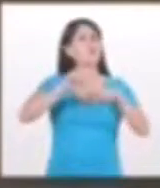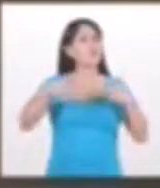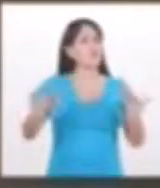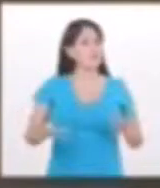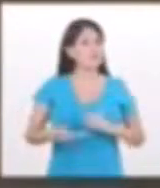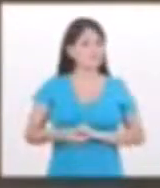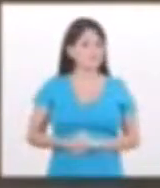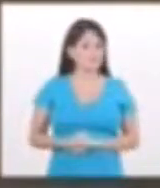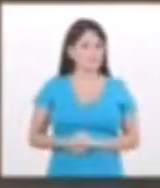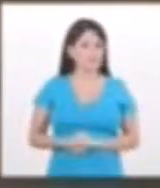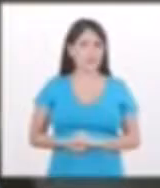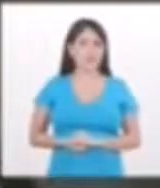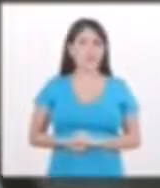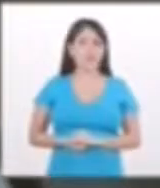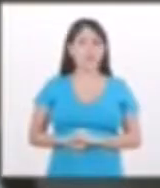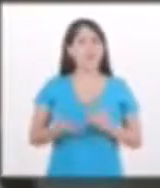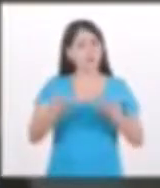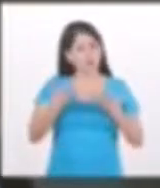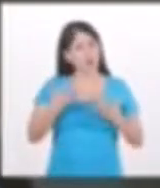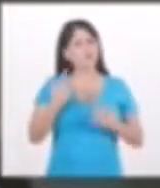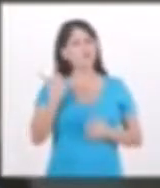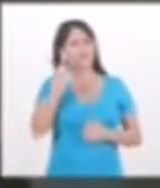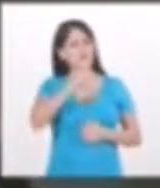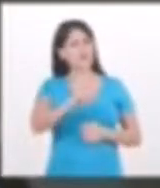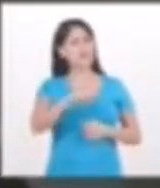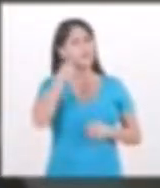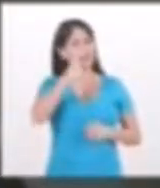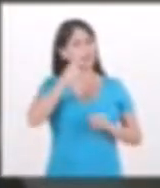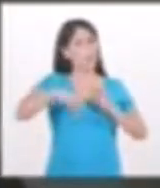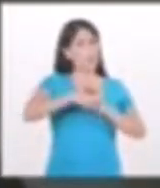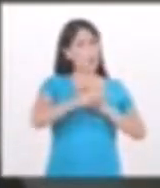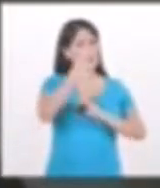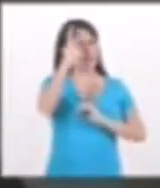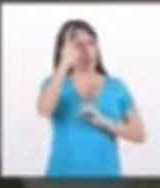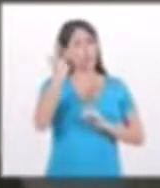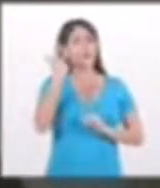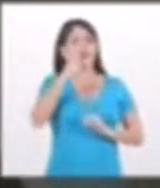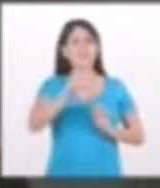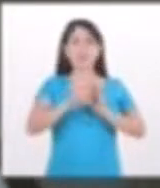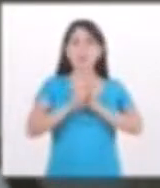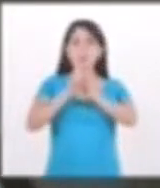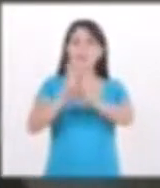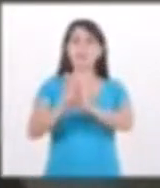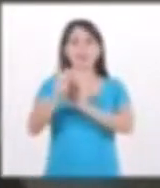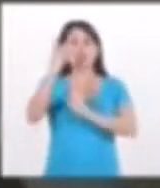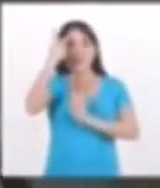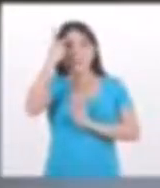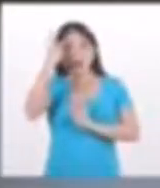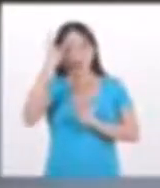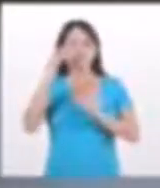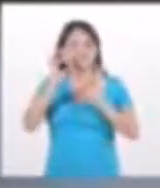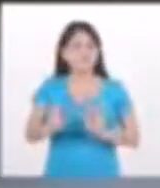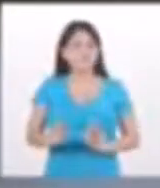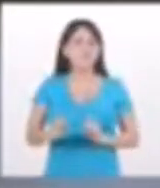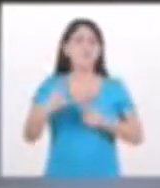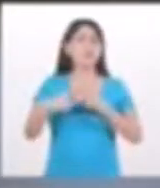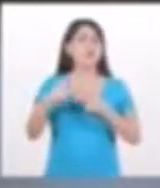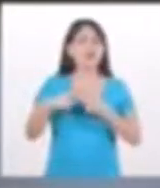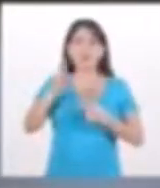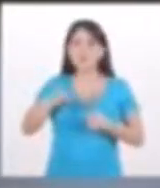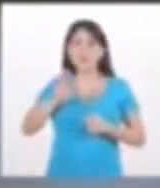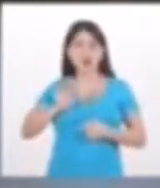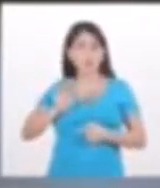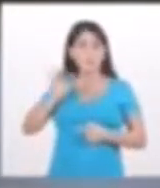O que faz um senador? Eu gostaria muito de ser senador por São Paulo, para representar o estado de São Paulo. Primeiro